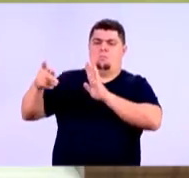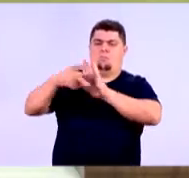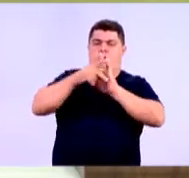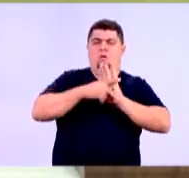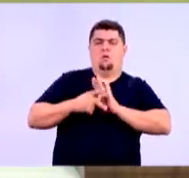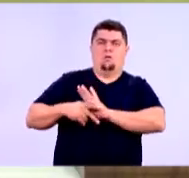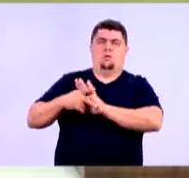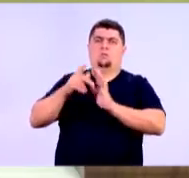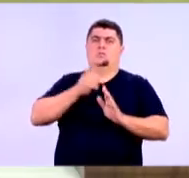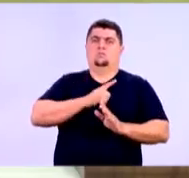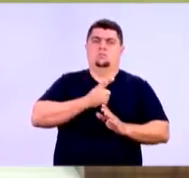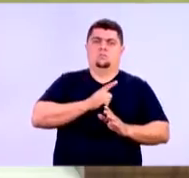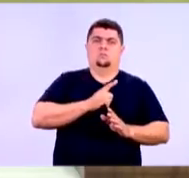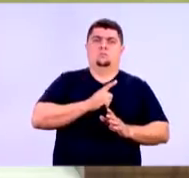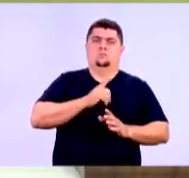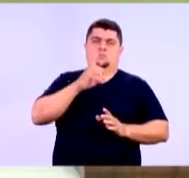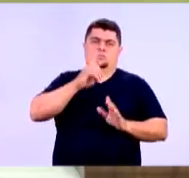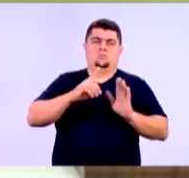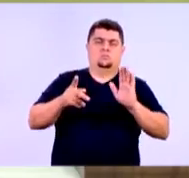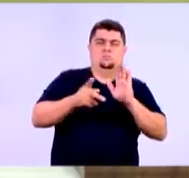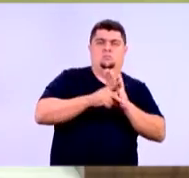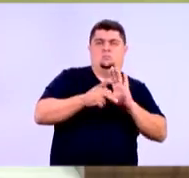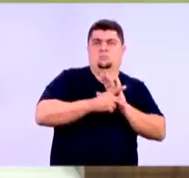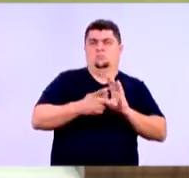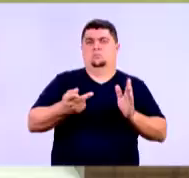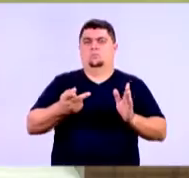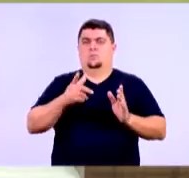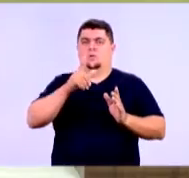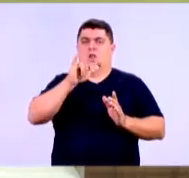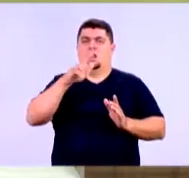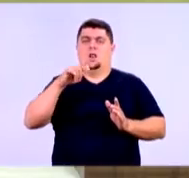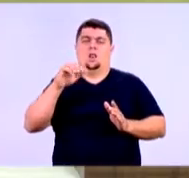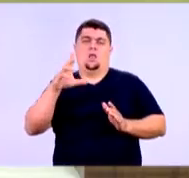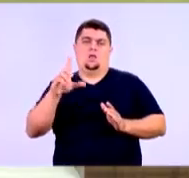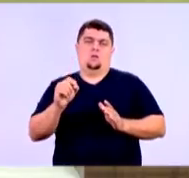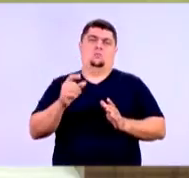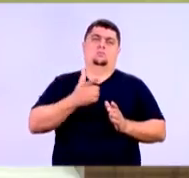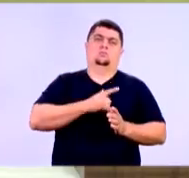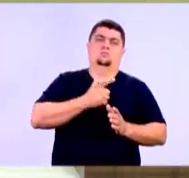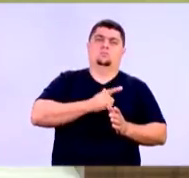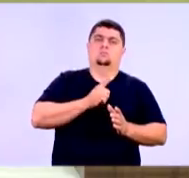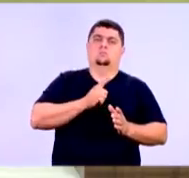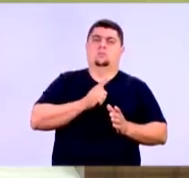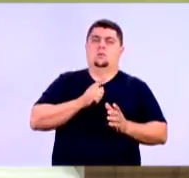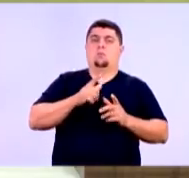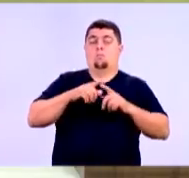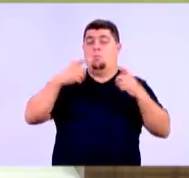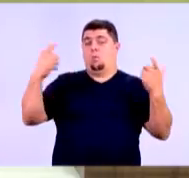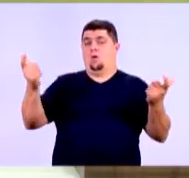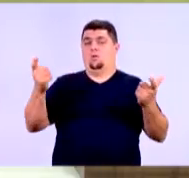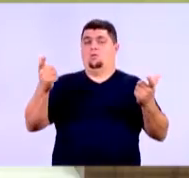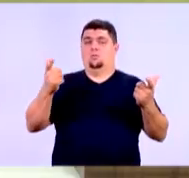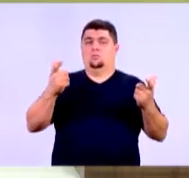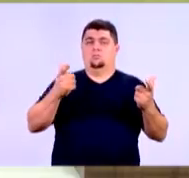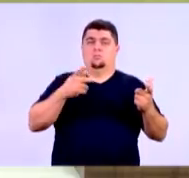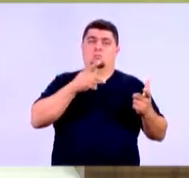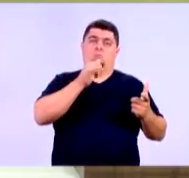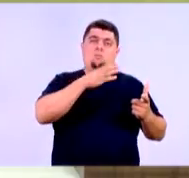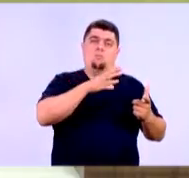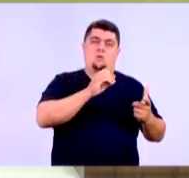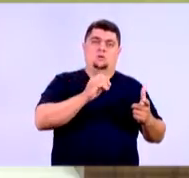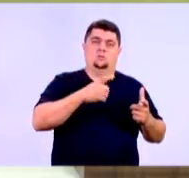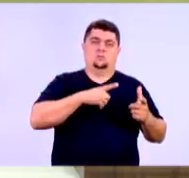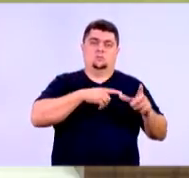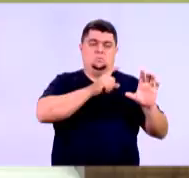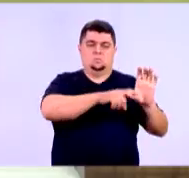ativo circulante, né, os seus direitos mais líquidos, eles são maiores do que o seu passivo circulante, que são as suas